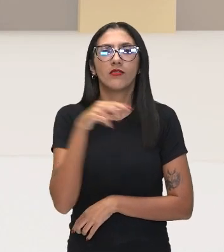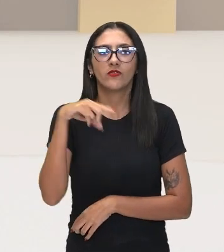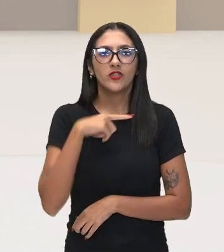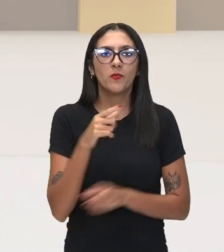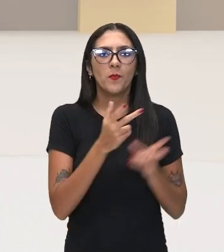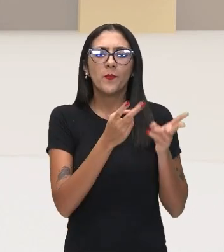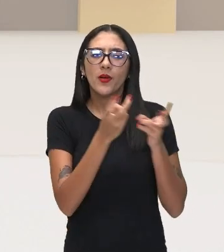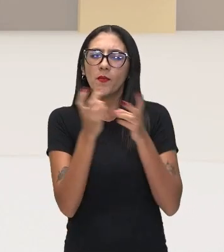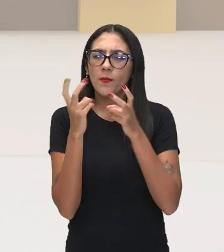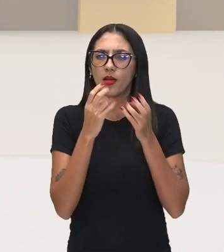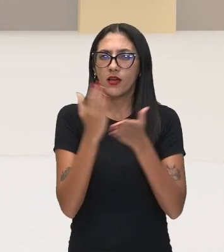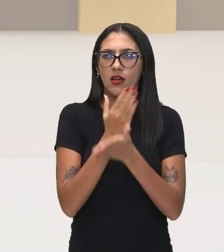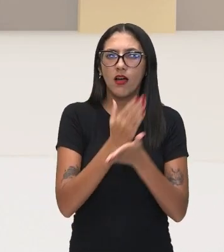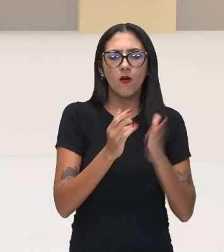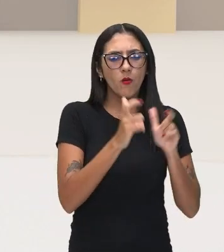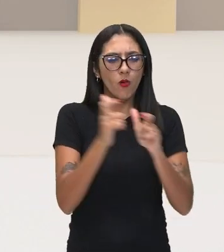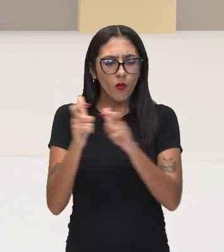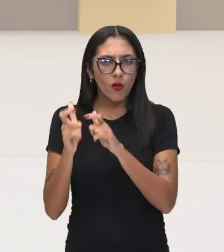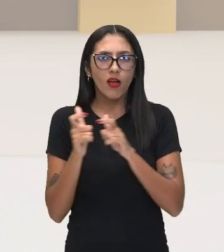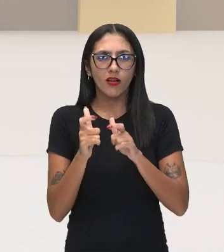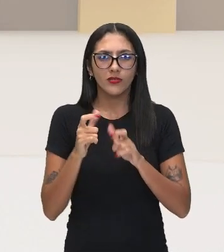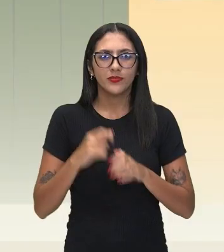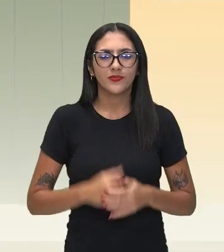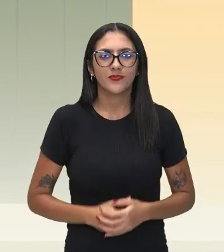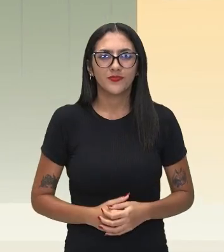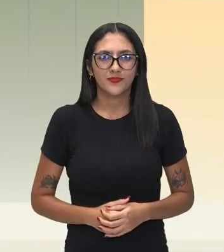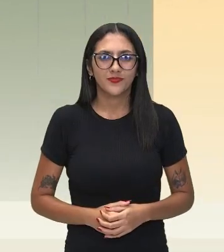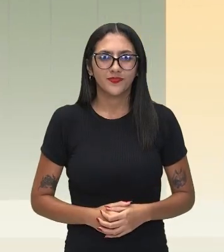alguns tipos de empreendimento,